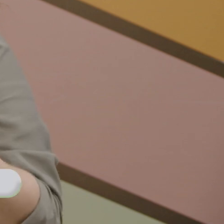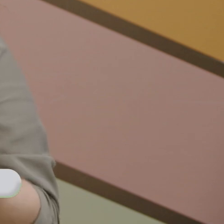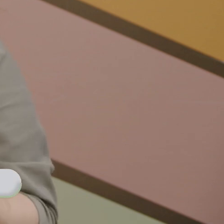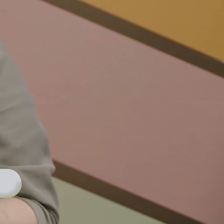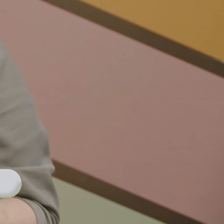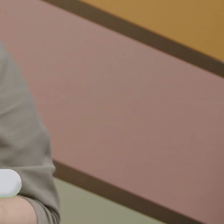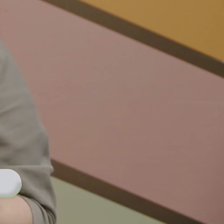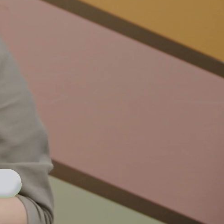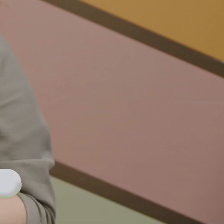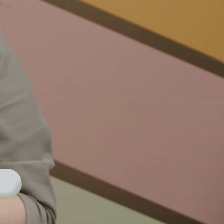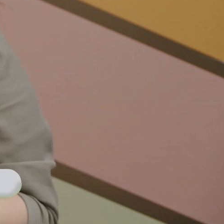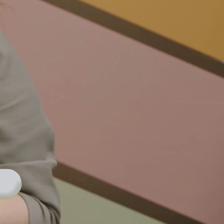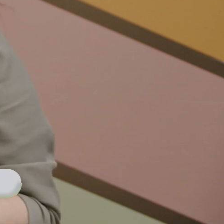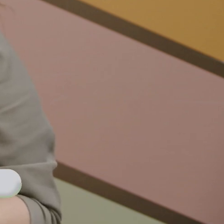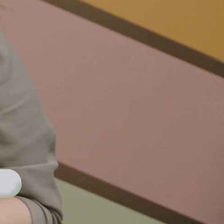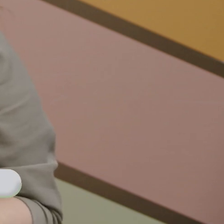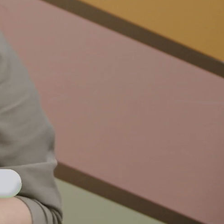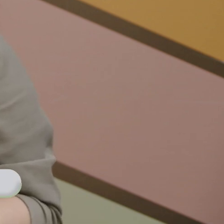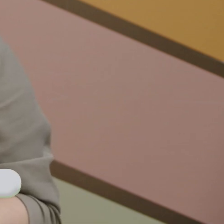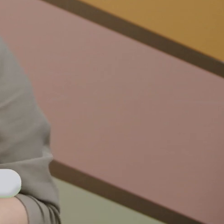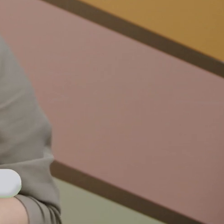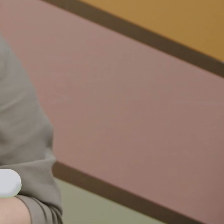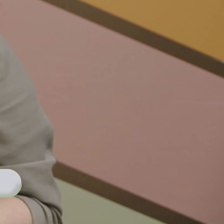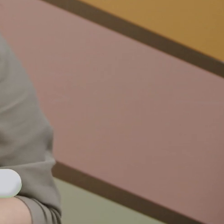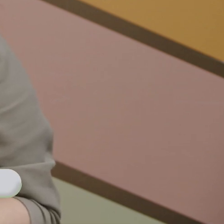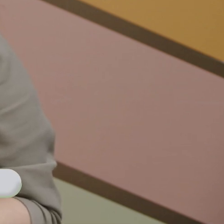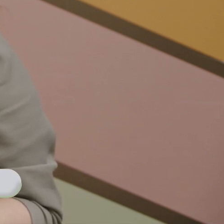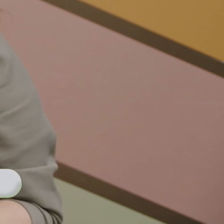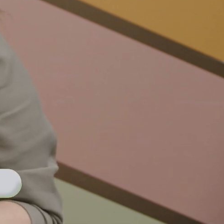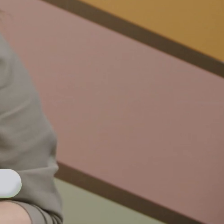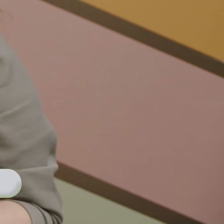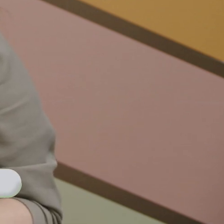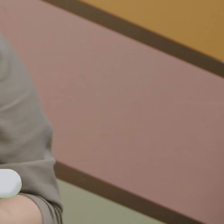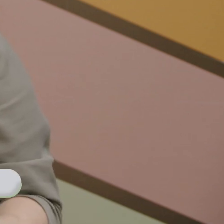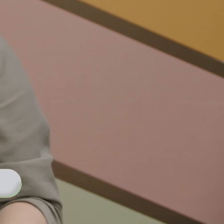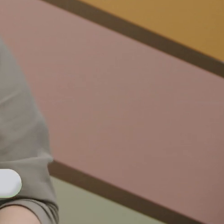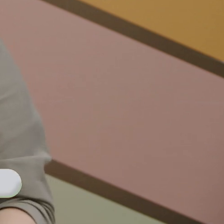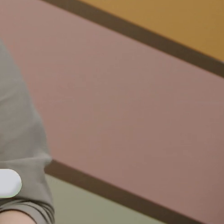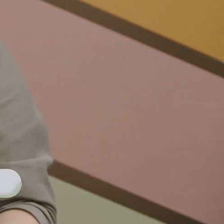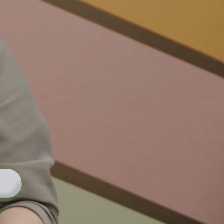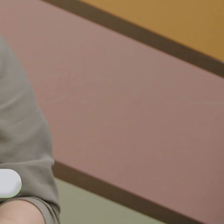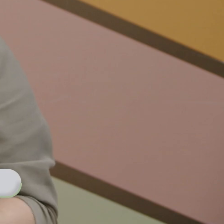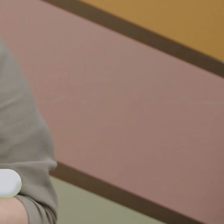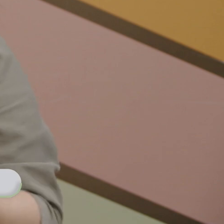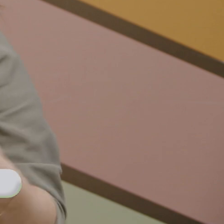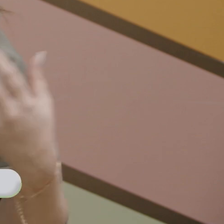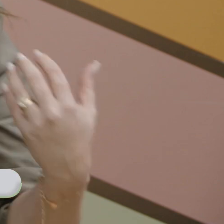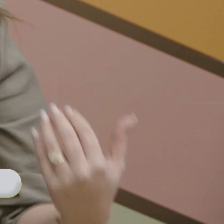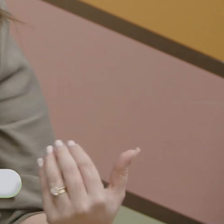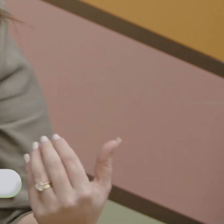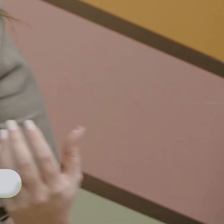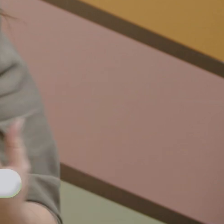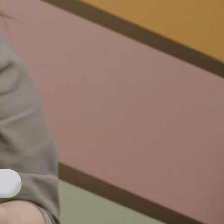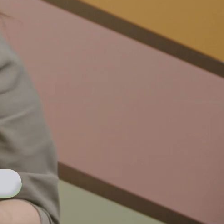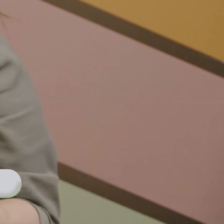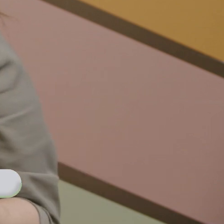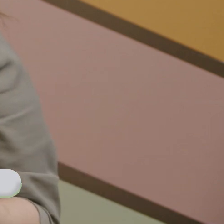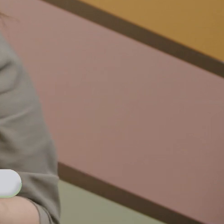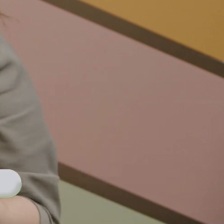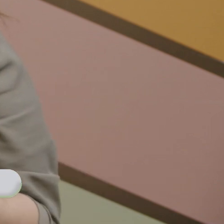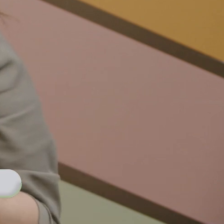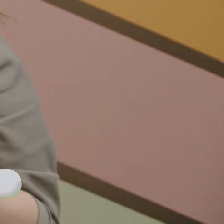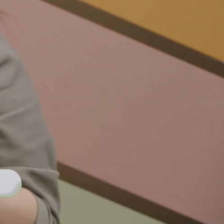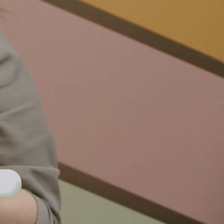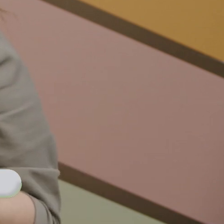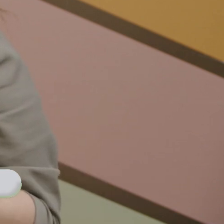você dá os primeiros passos. Então, é tudo gradual, né? Essa adaptação e desadaptação daquilo que já aconteceu. Então, a gente